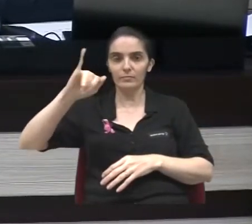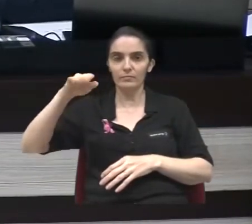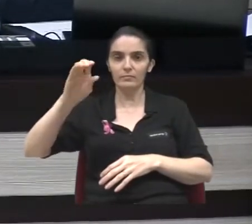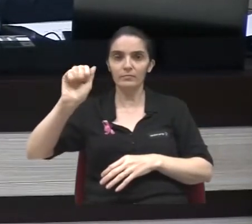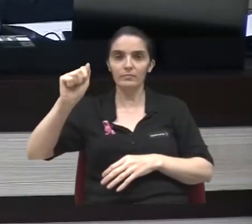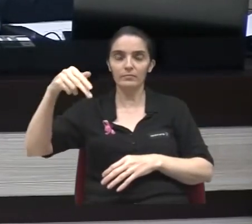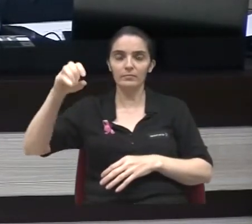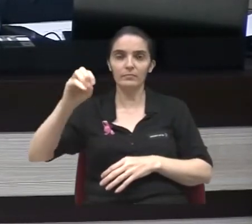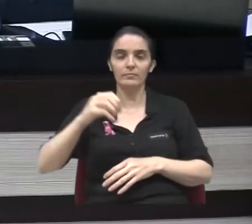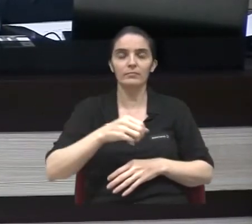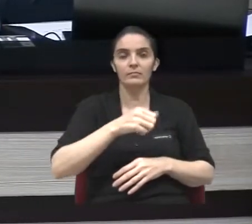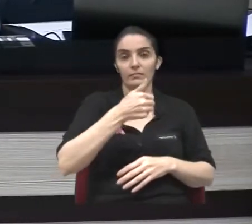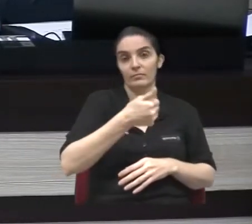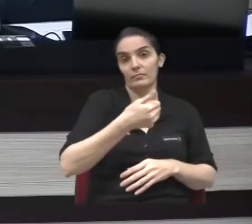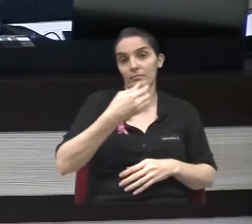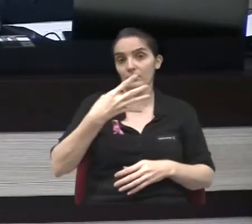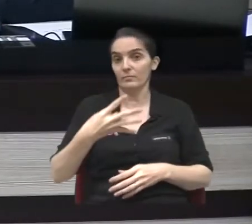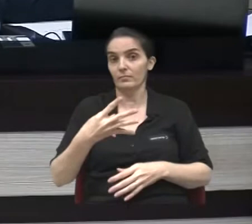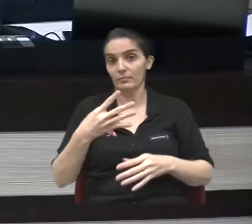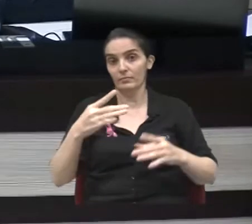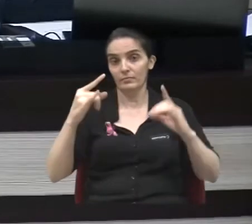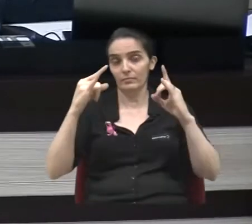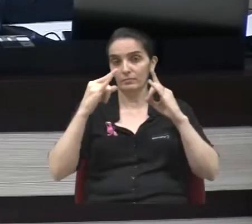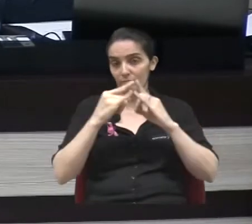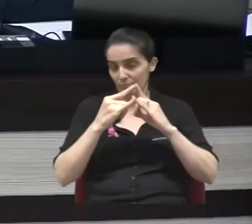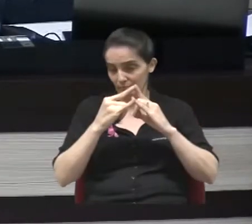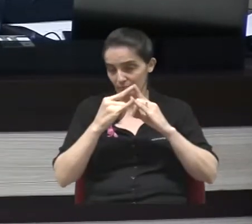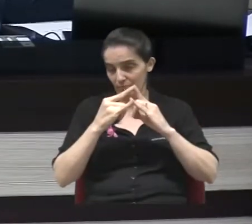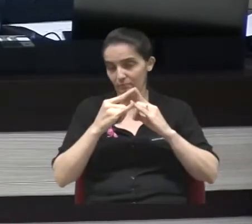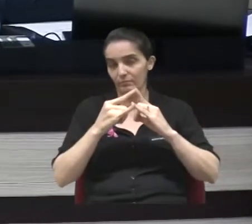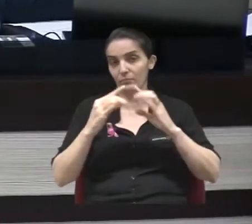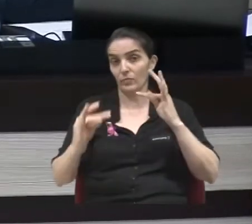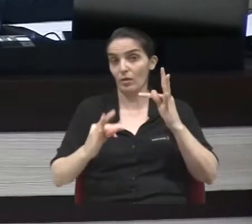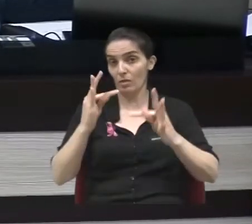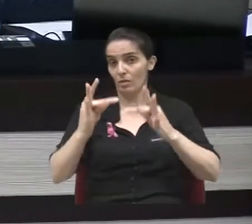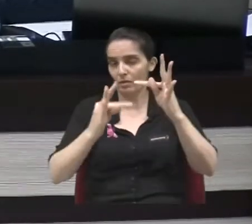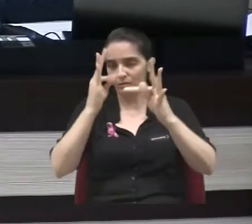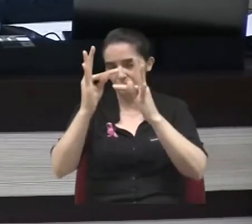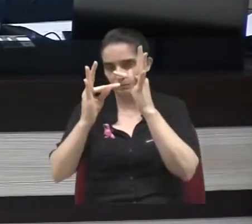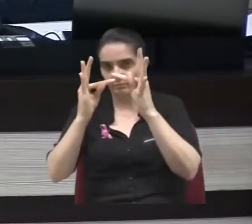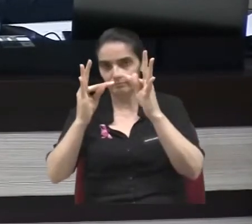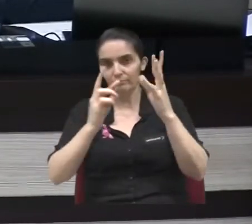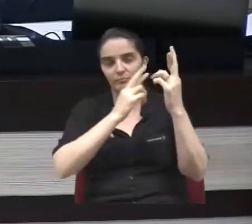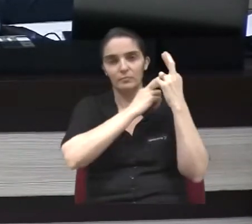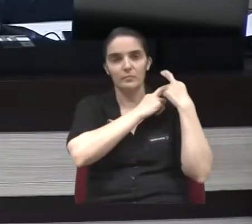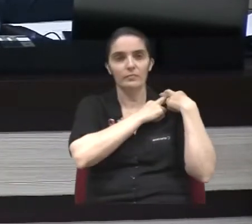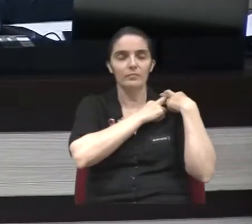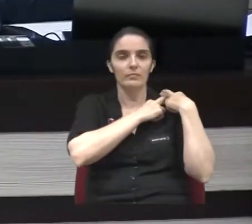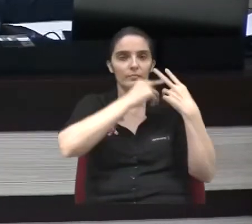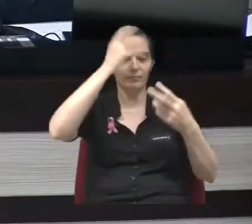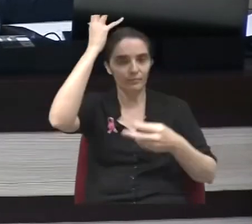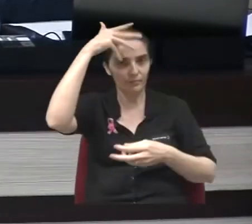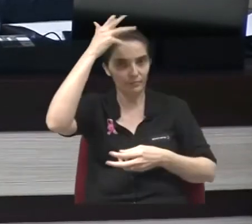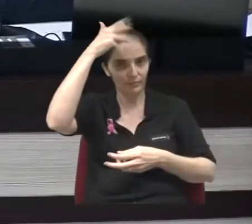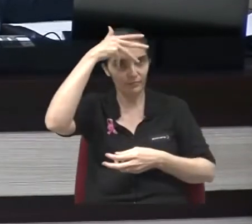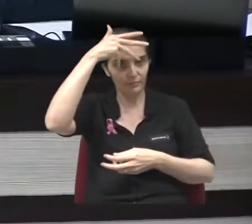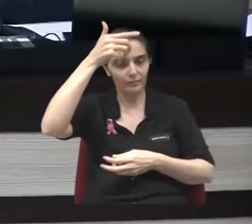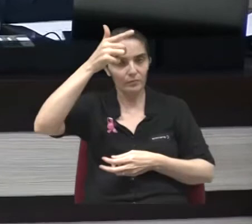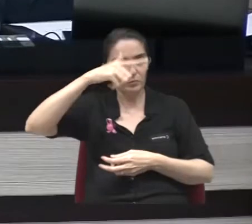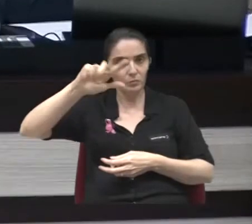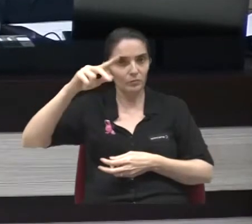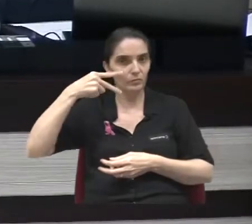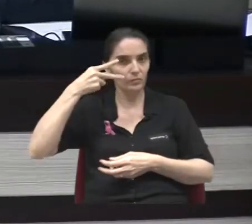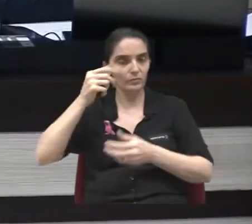Feira de Projetos e Tecnologia. Autoria, vereadora Érica Tanque e outros vereadores.